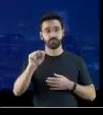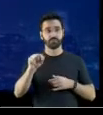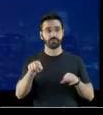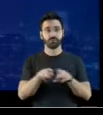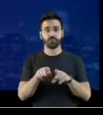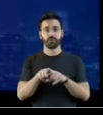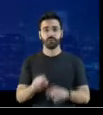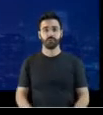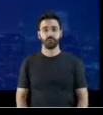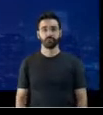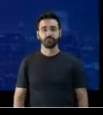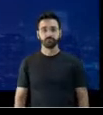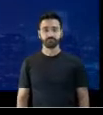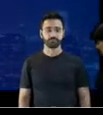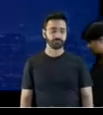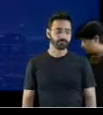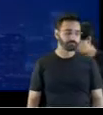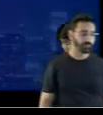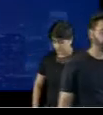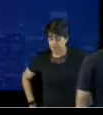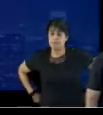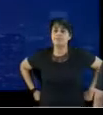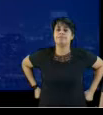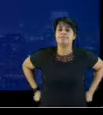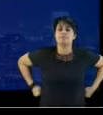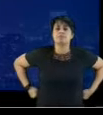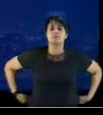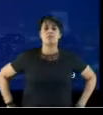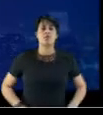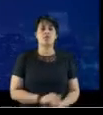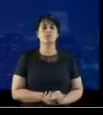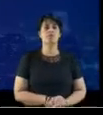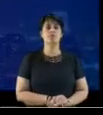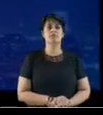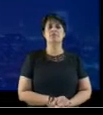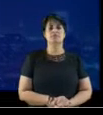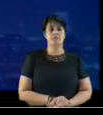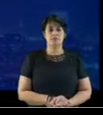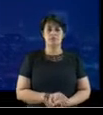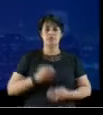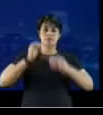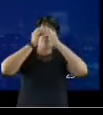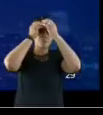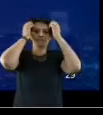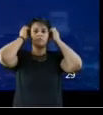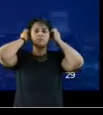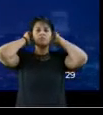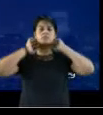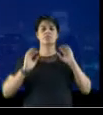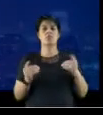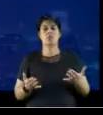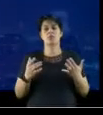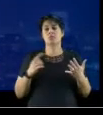muito maiores em relação às fibras de carbono. Em face de tal